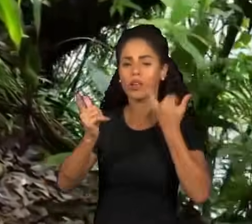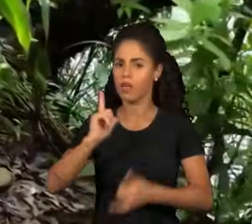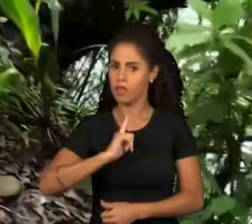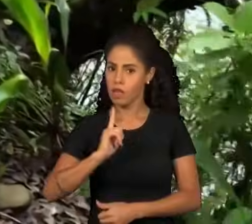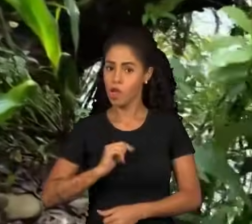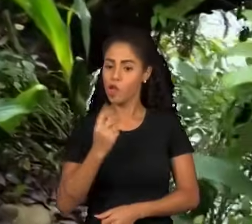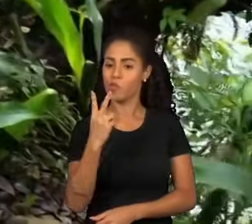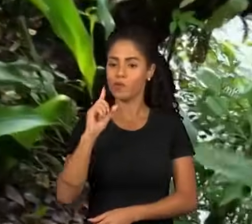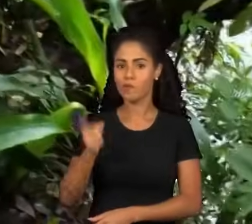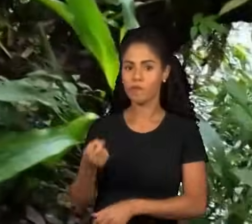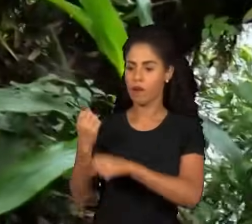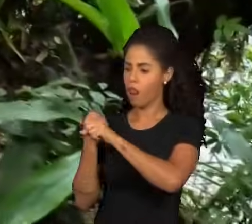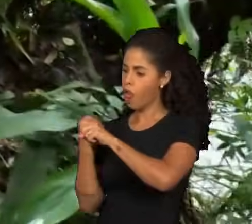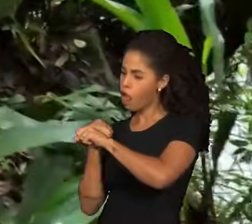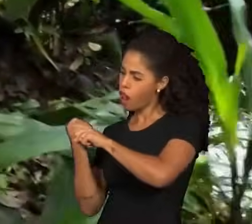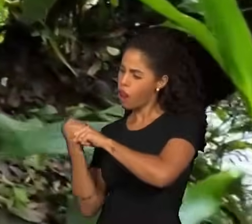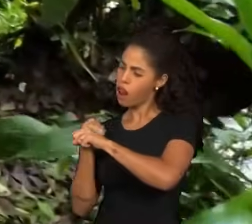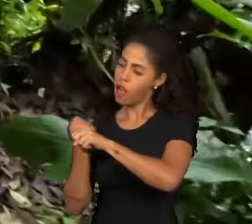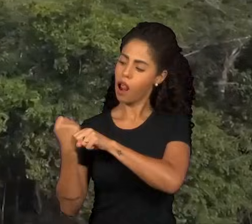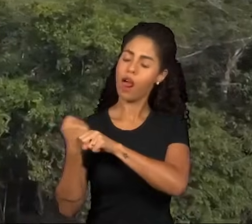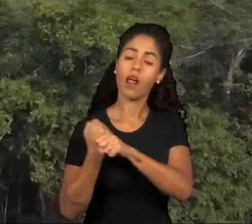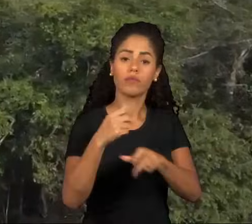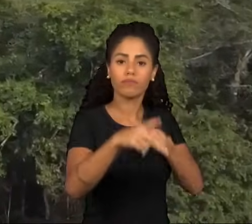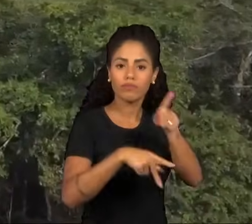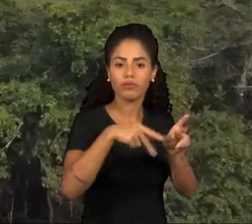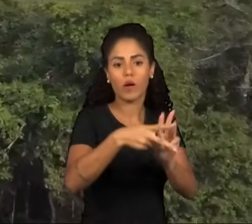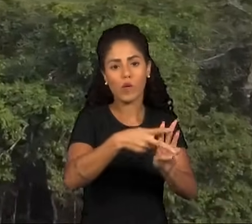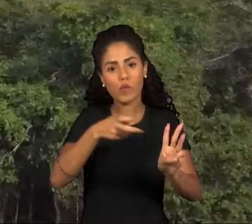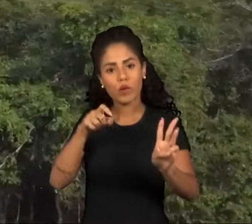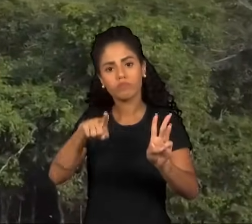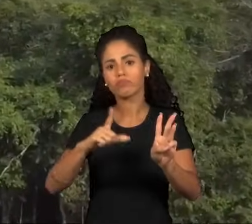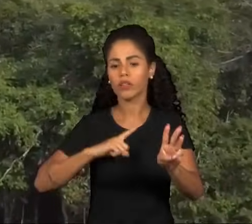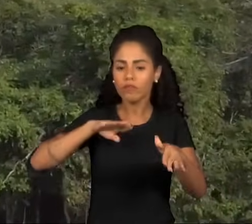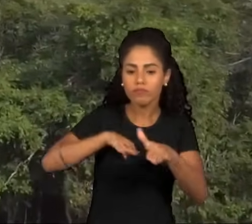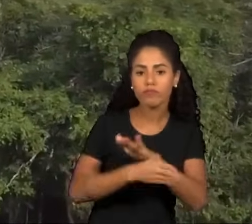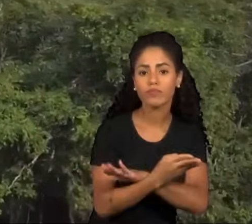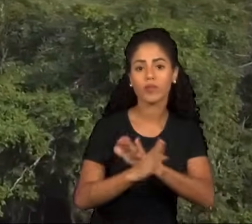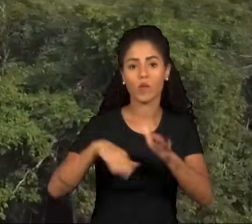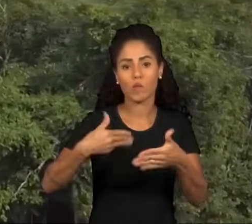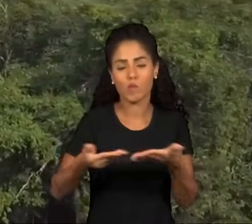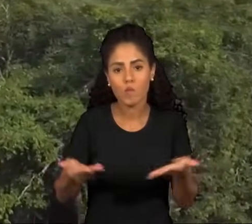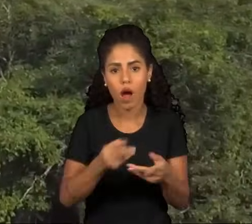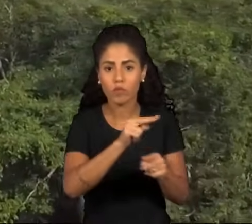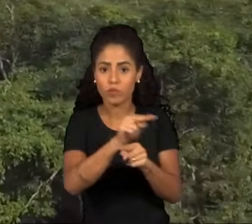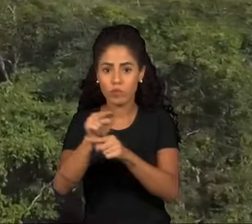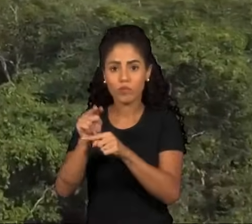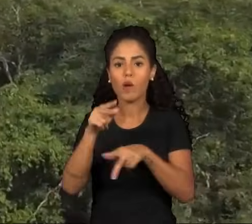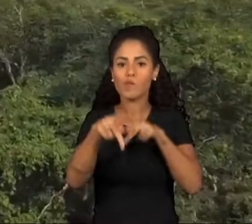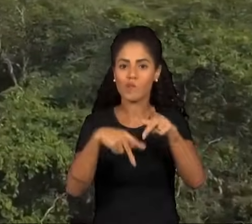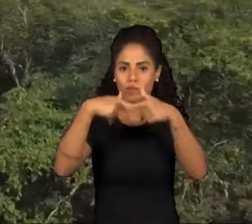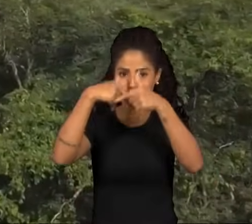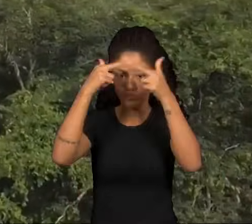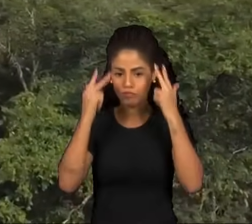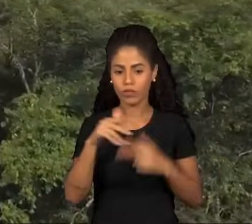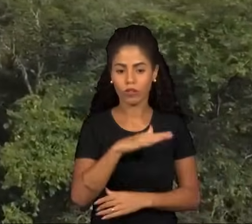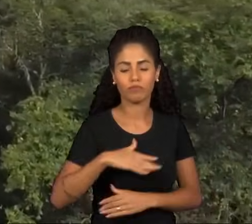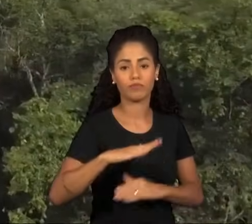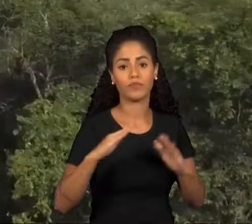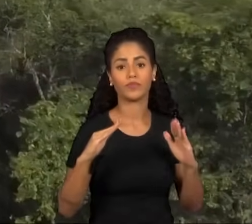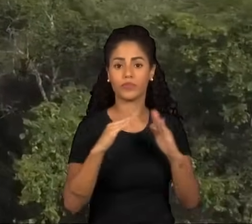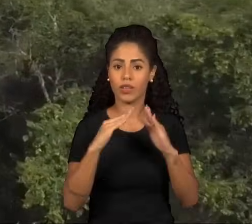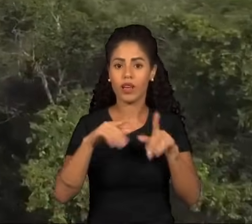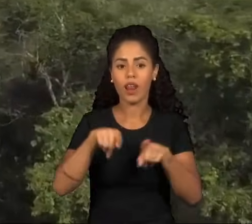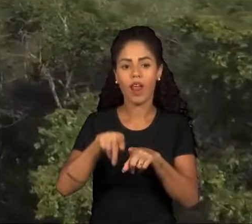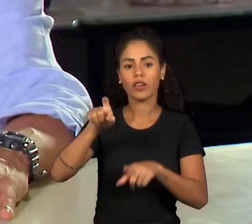de 2.000 anos dos povos originários com os costumes atuais dos cuicuros, que vivem na região do Alto